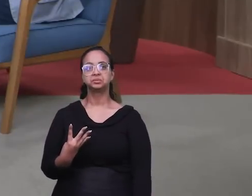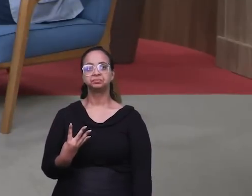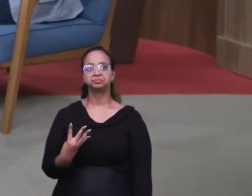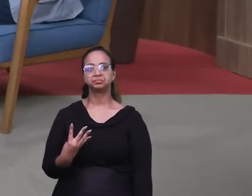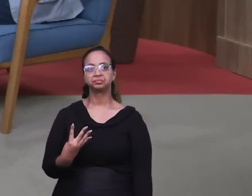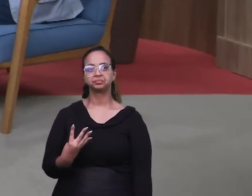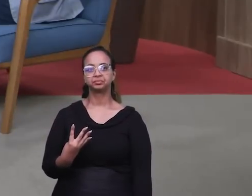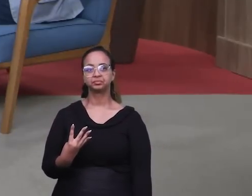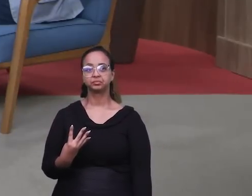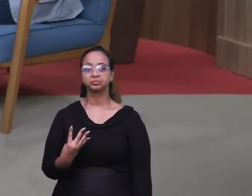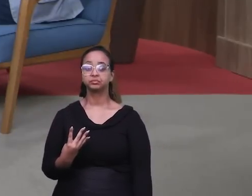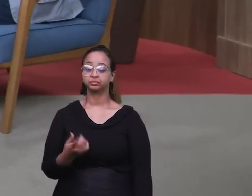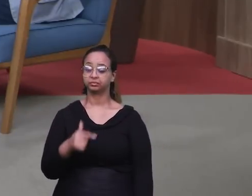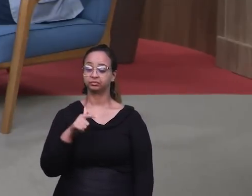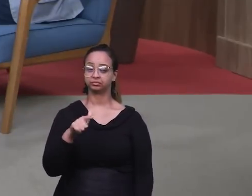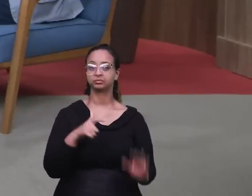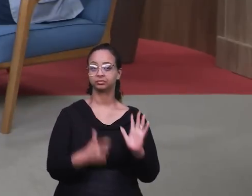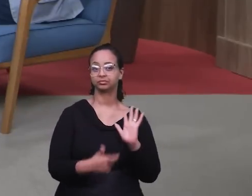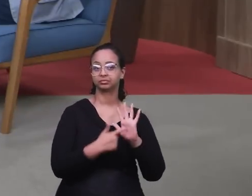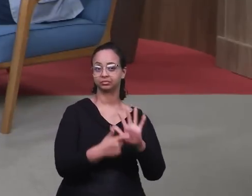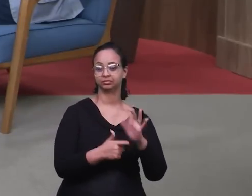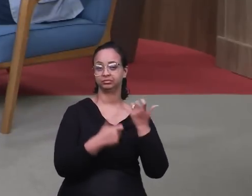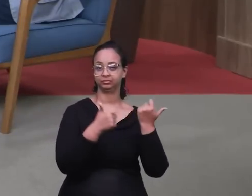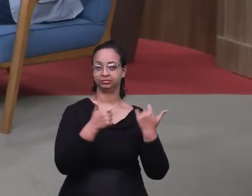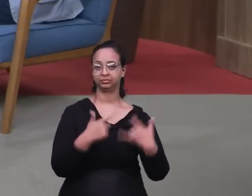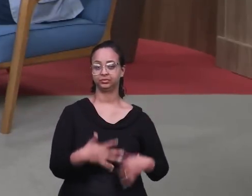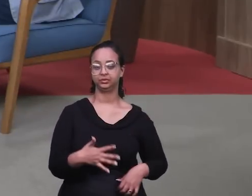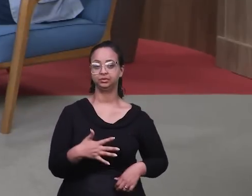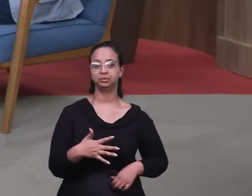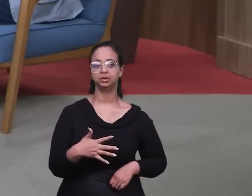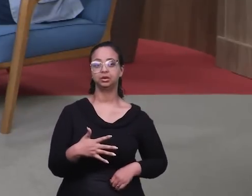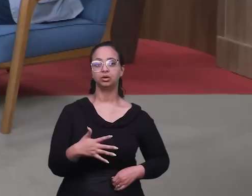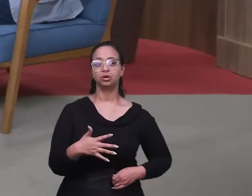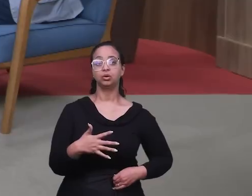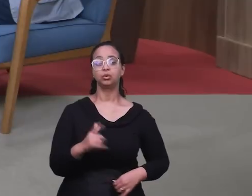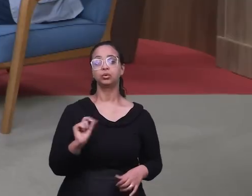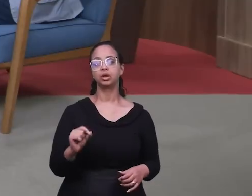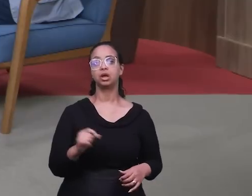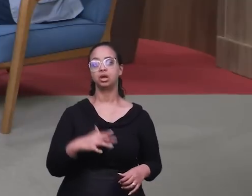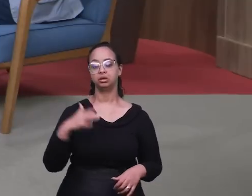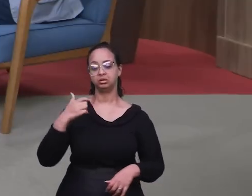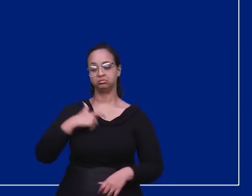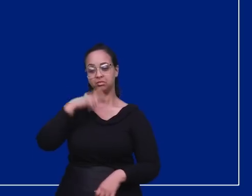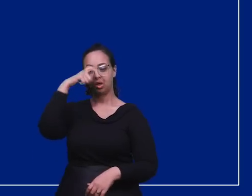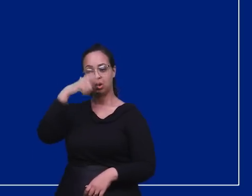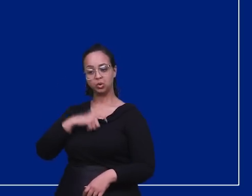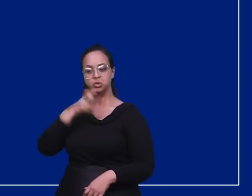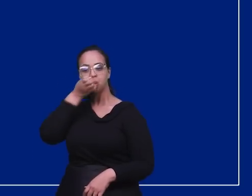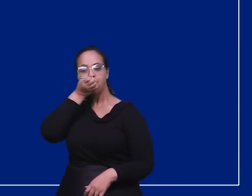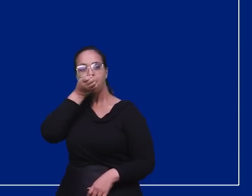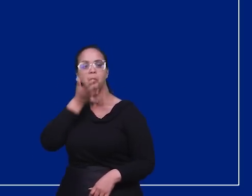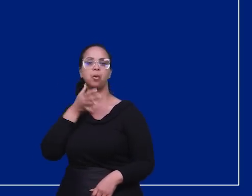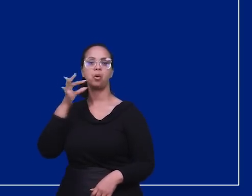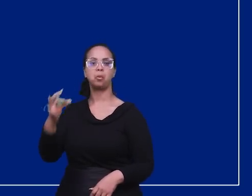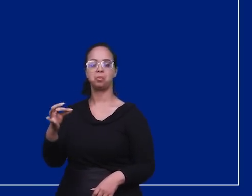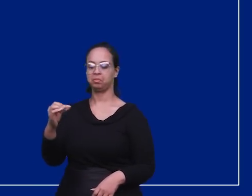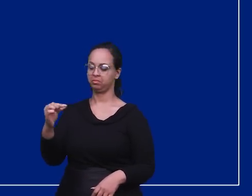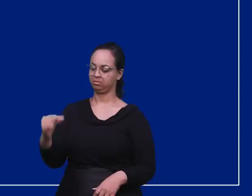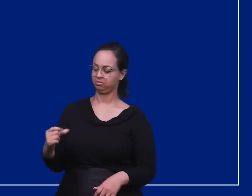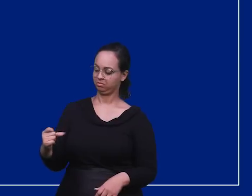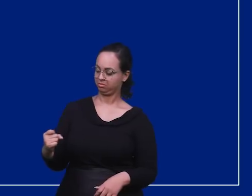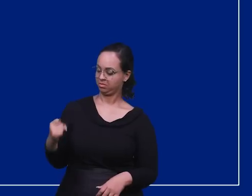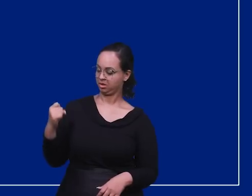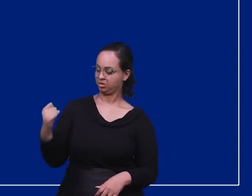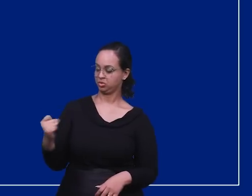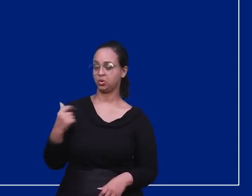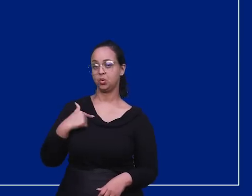agora, ele deixa claro o seu papel em relação à sua igreja, quando diz assim: eu sou o bom